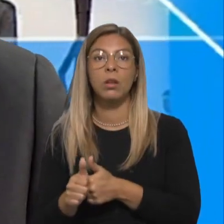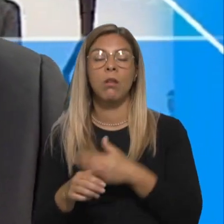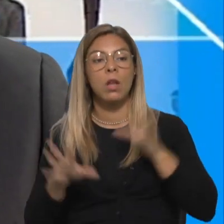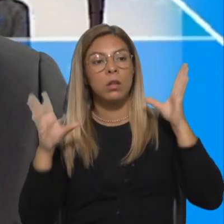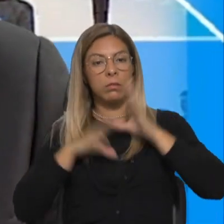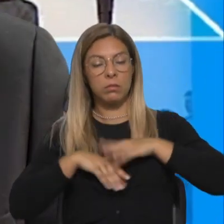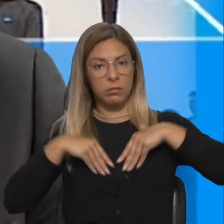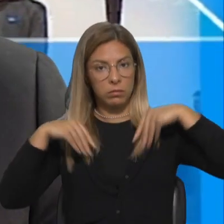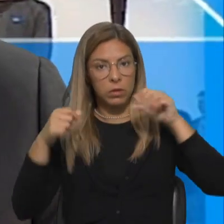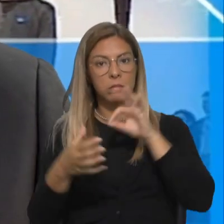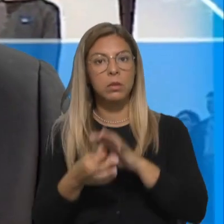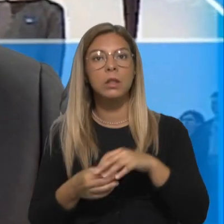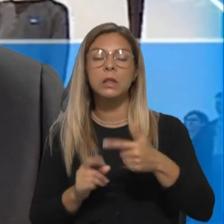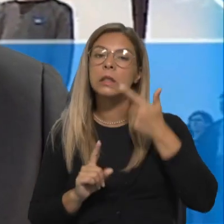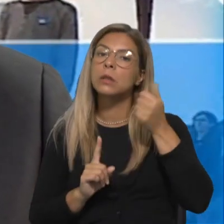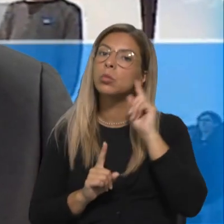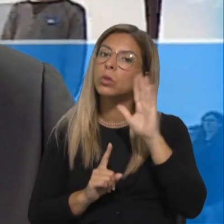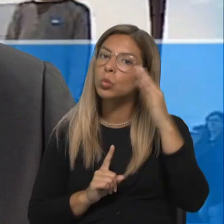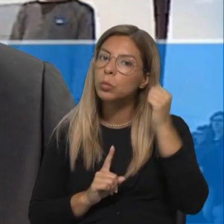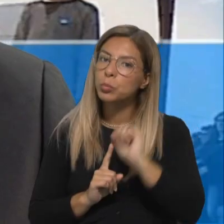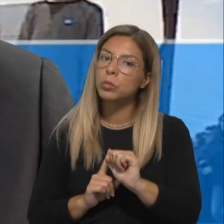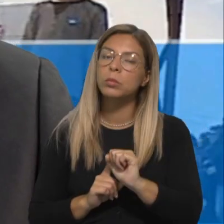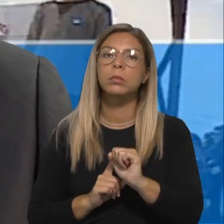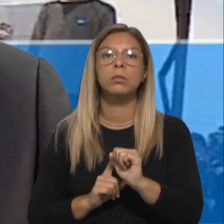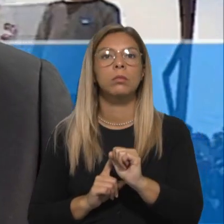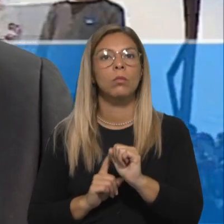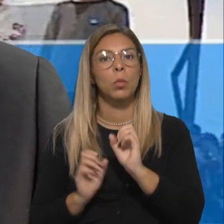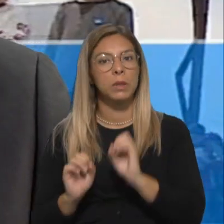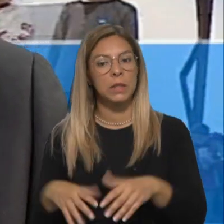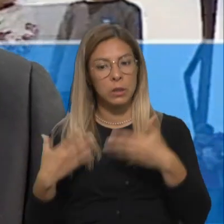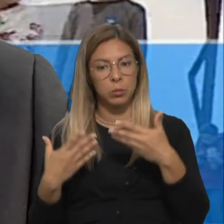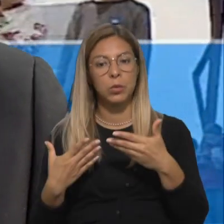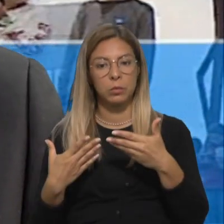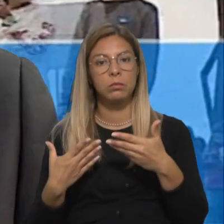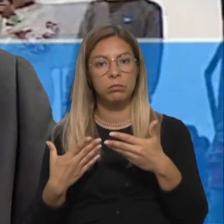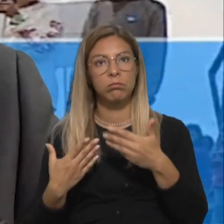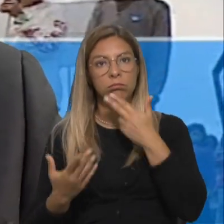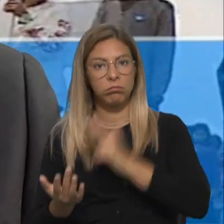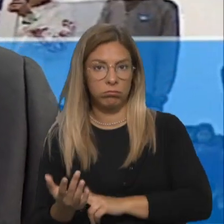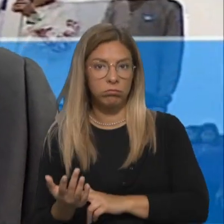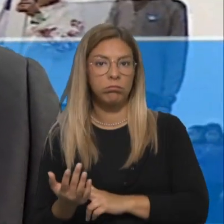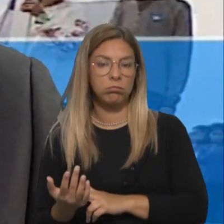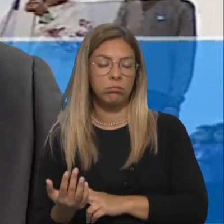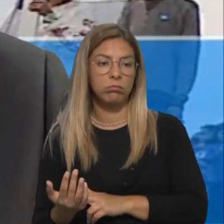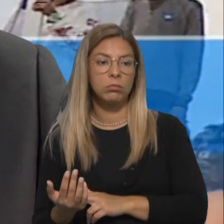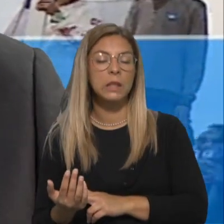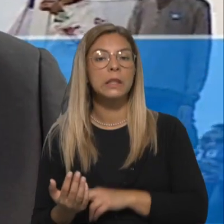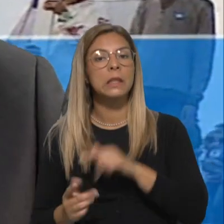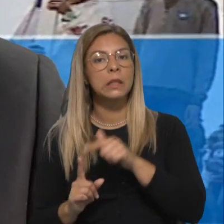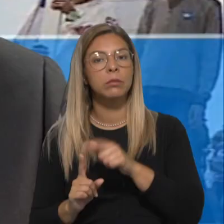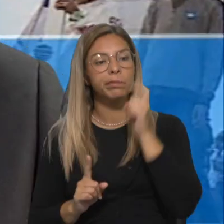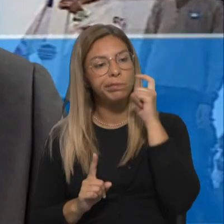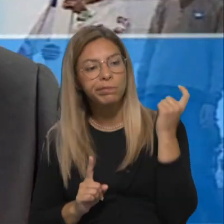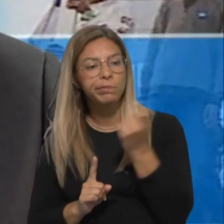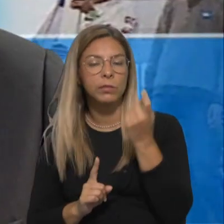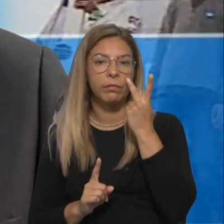inaciana, assenta fundamentalmente nos princípios dos exercícios espirituais e da revisão de vida,